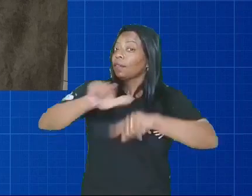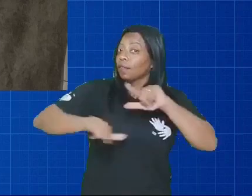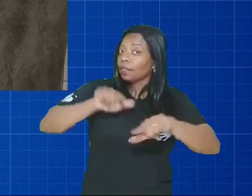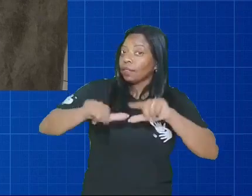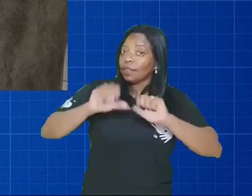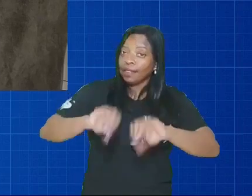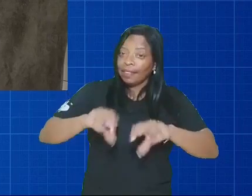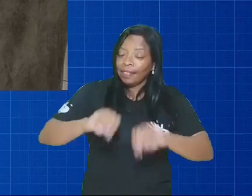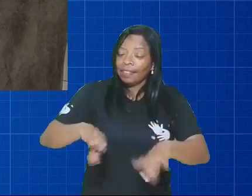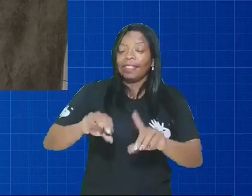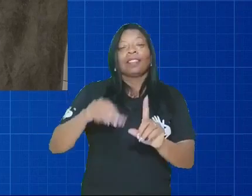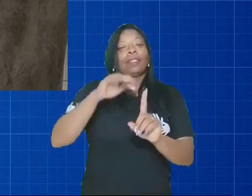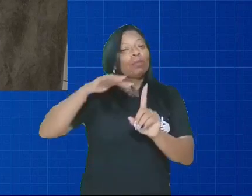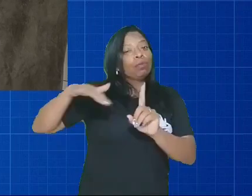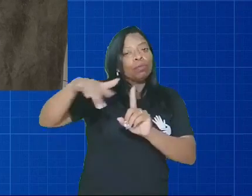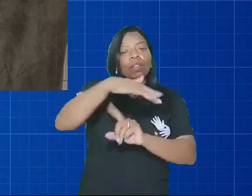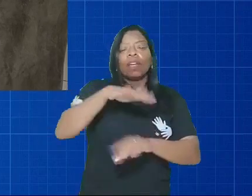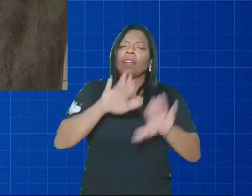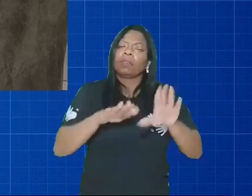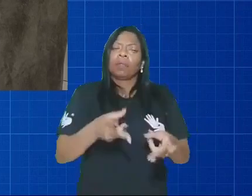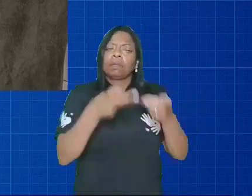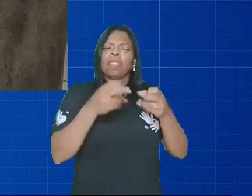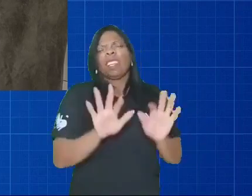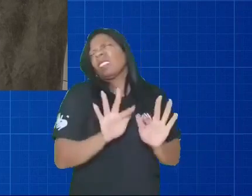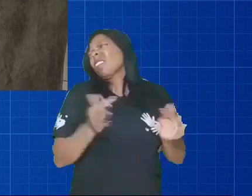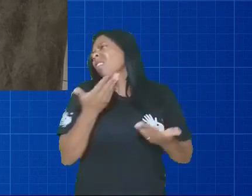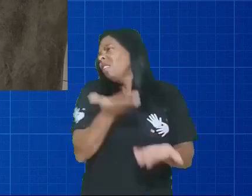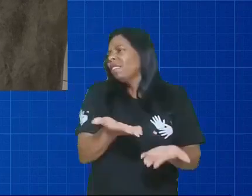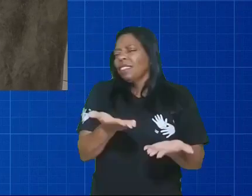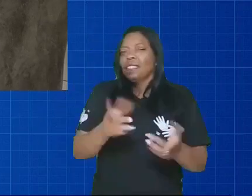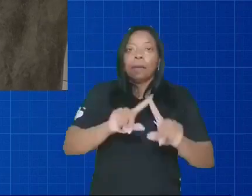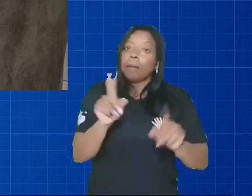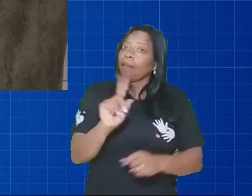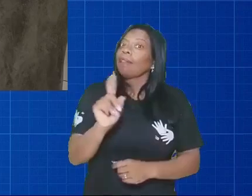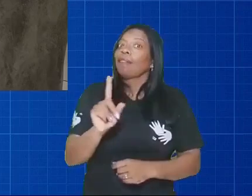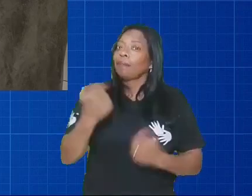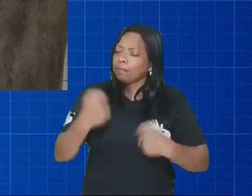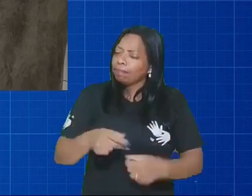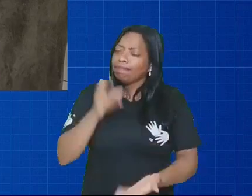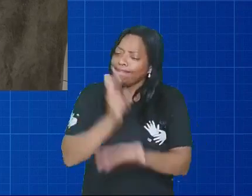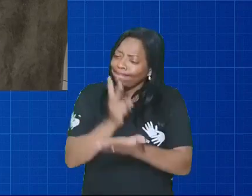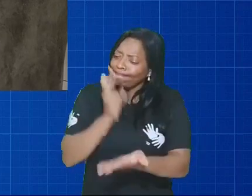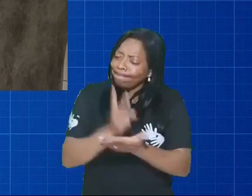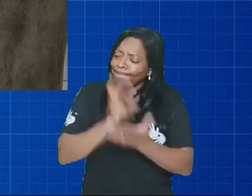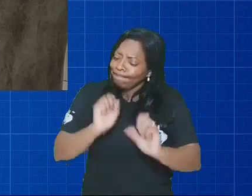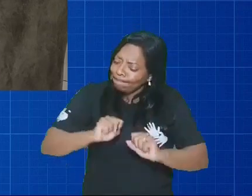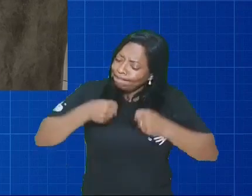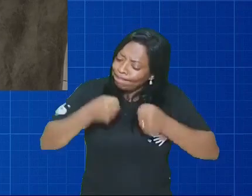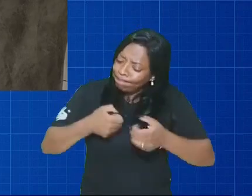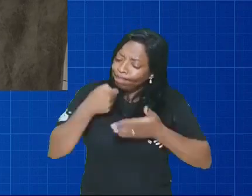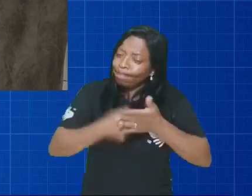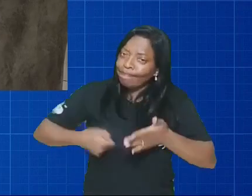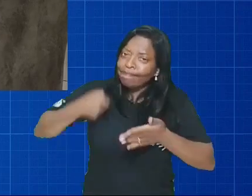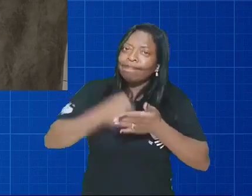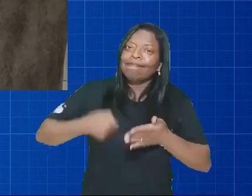são ações muito importantes que às vezes parecem simples, mas não são. São ações que a gente tem que fazer sempre, né? Como, né, a gente sempre fala